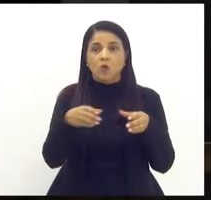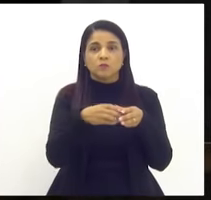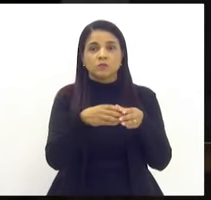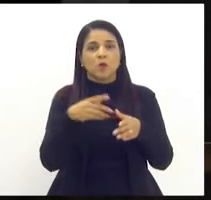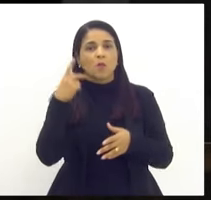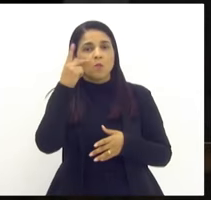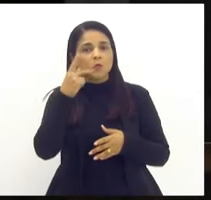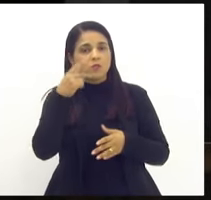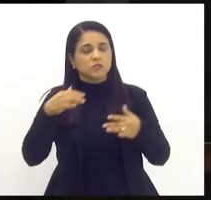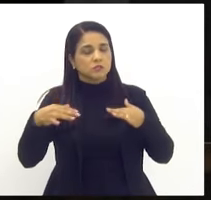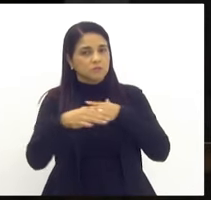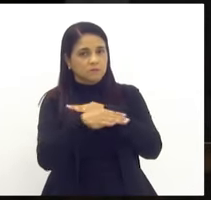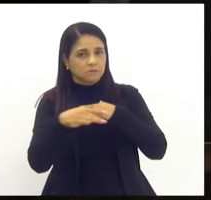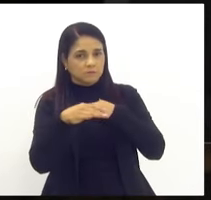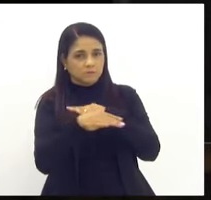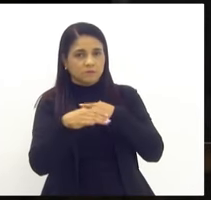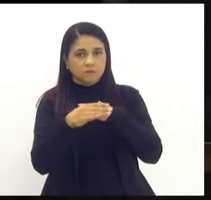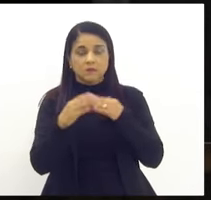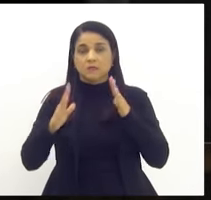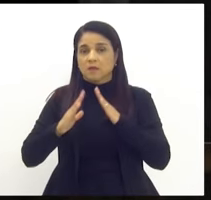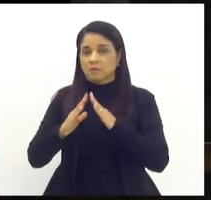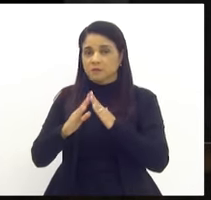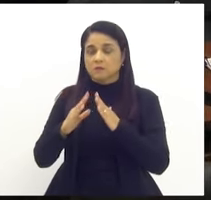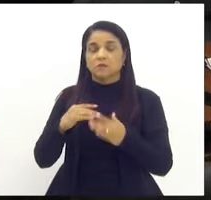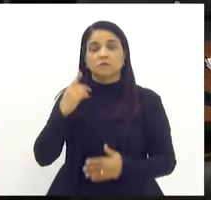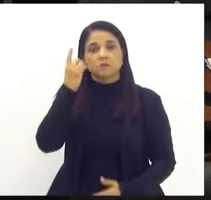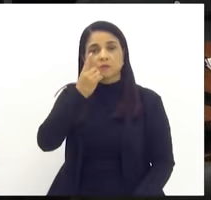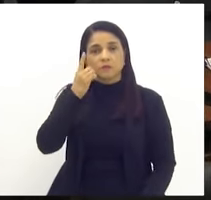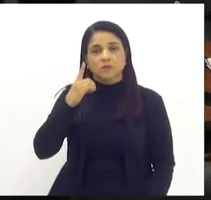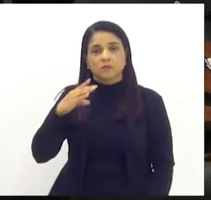política Urbana habitação Deputado Cláudio